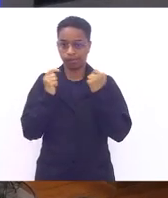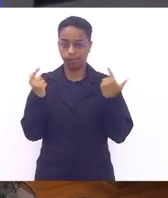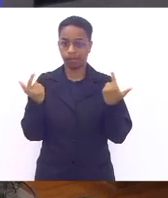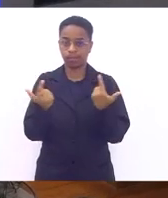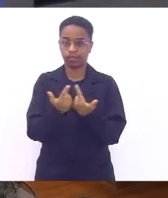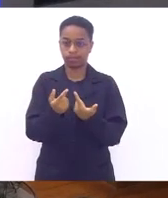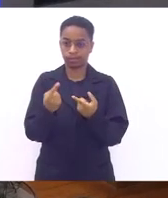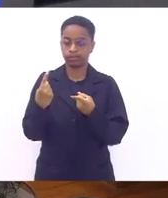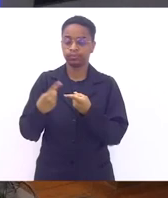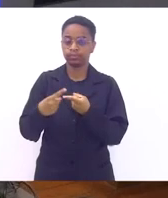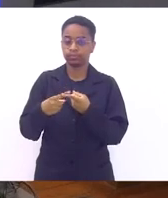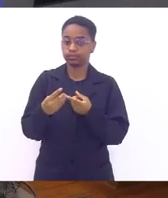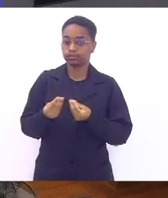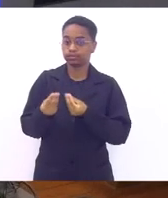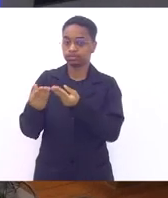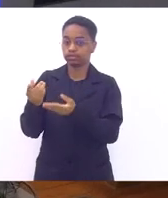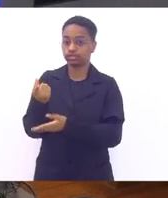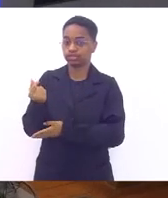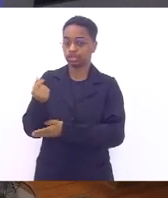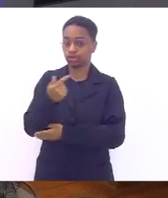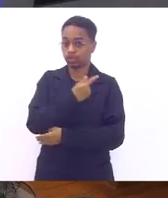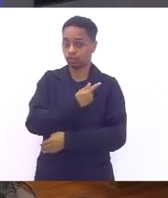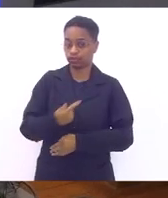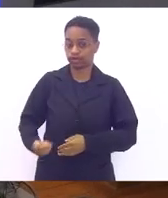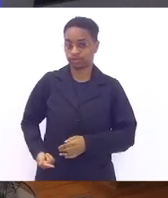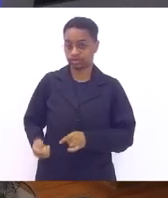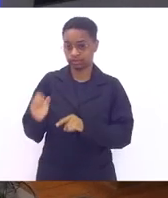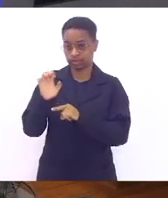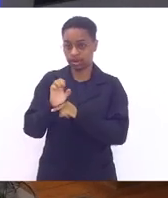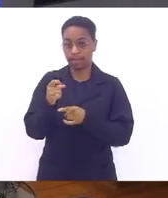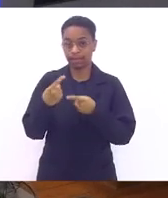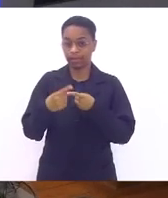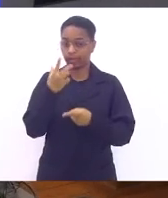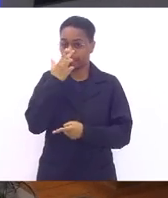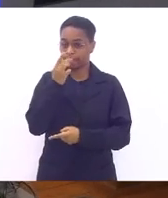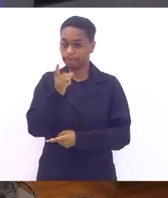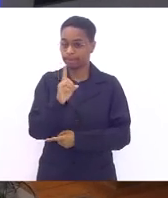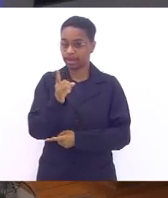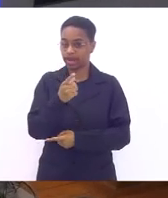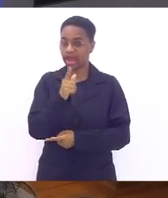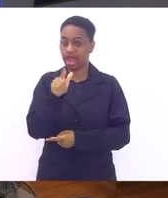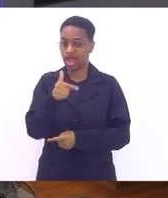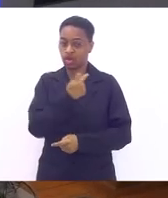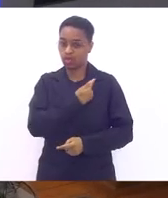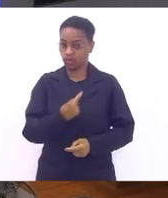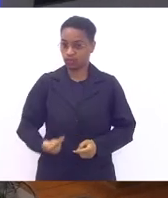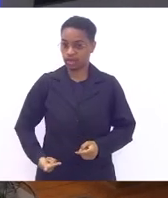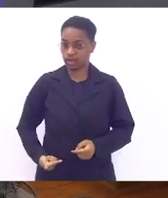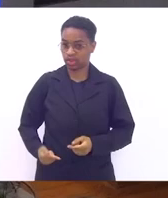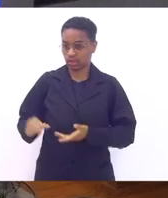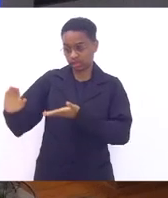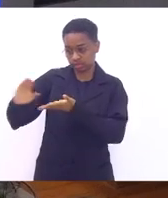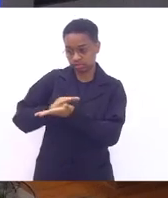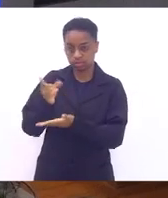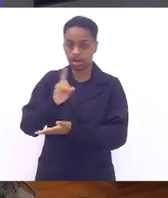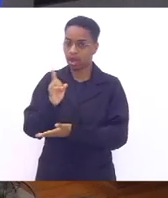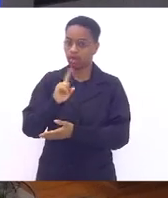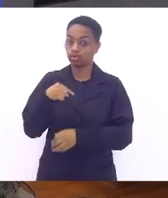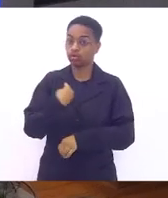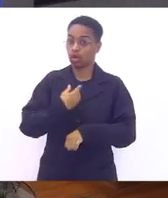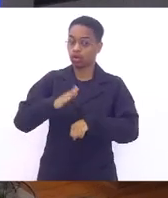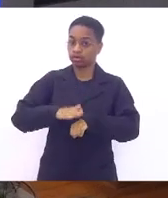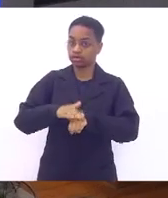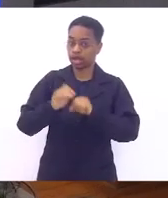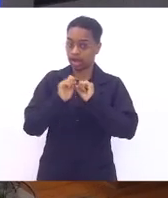Legislativa, que deu dinheiro para o governo do Estado. Só não parecer que o dinheiro é do governo do Estado. Não é, o dinheiro é dessa